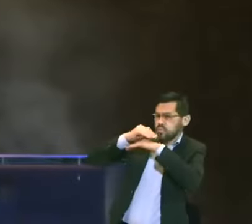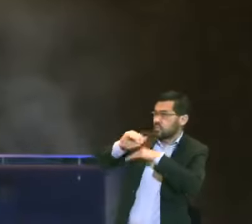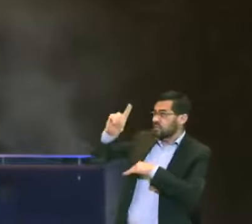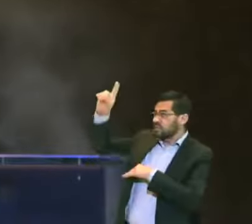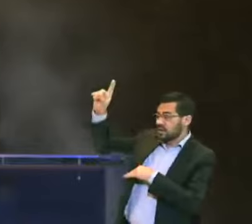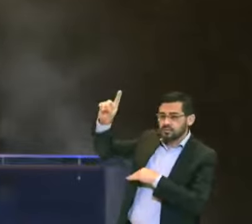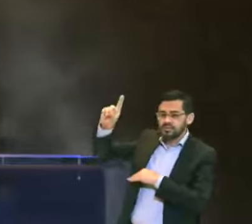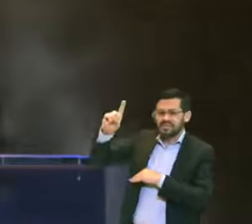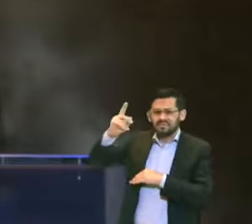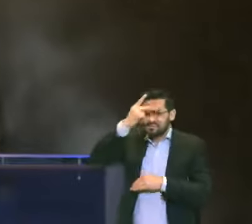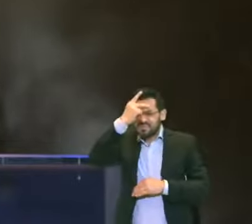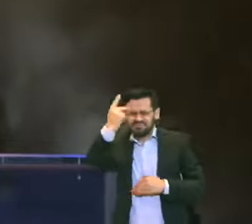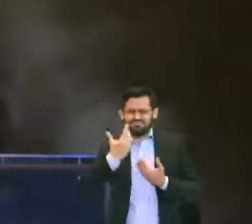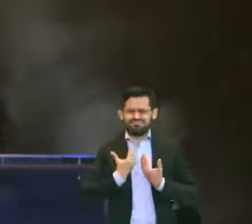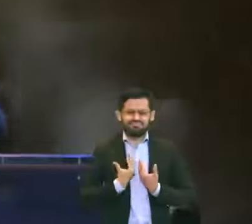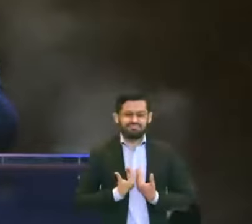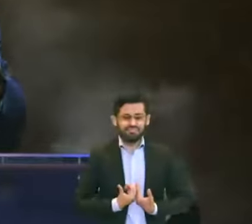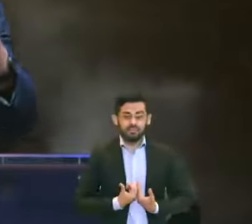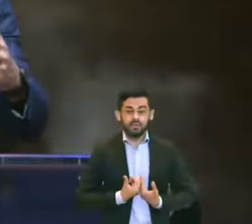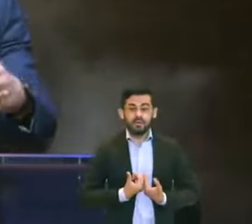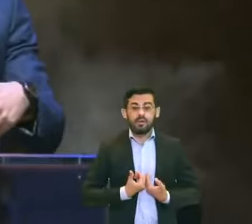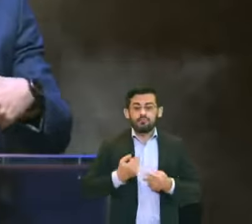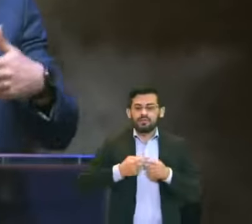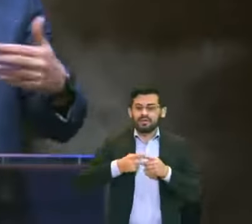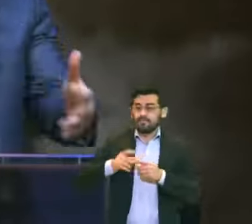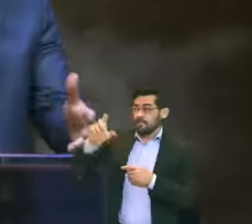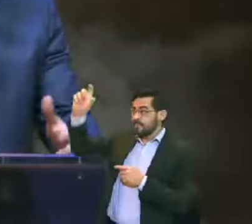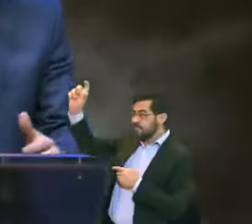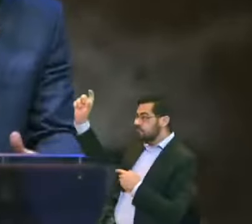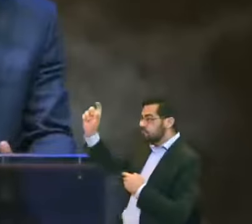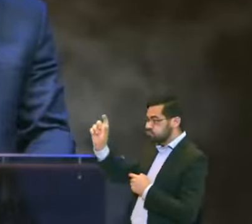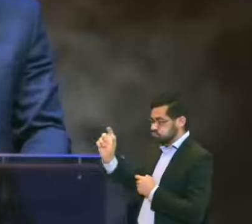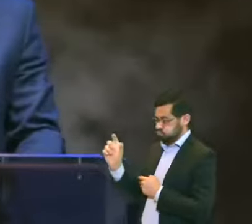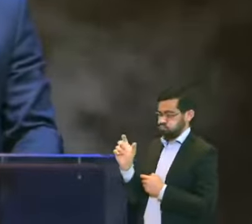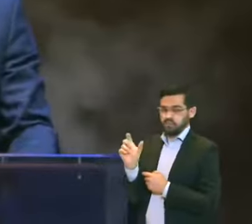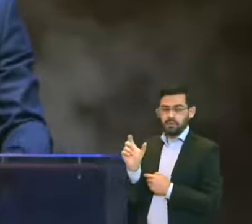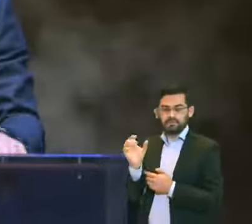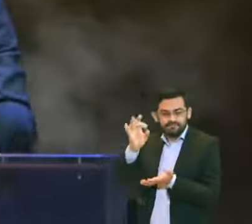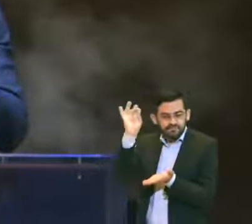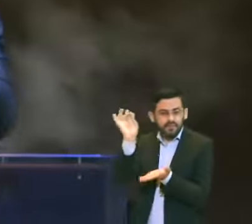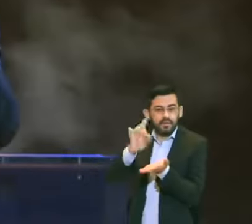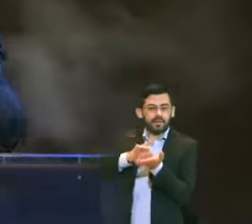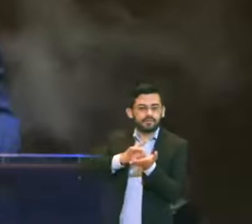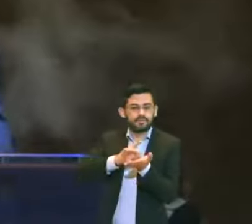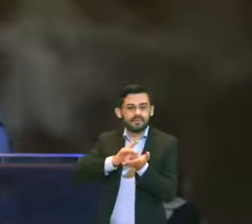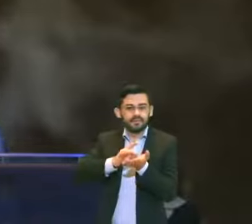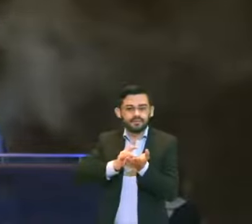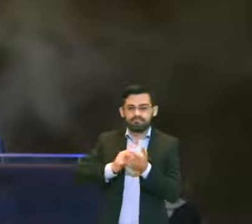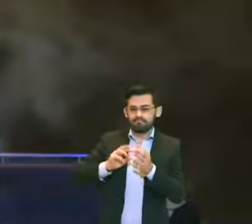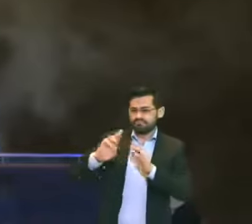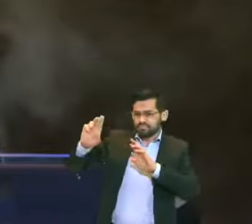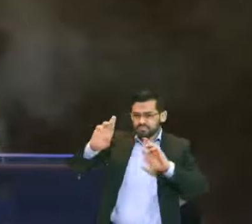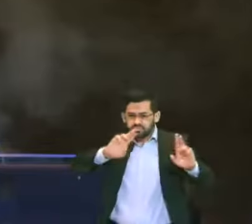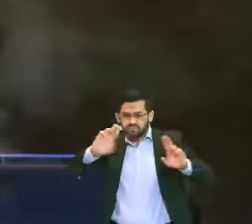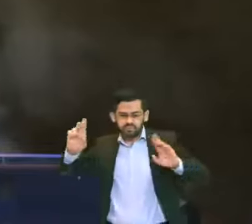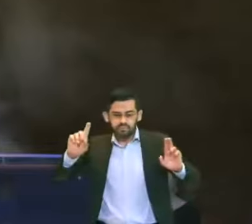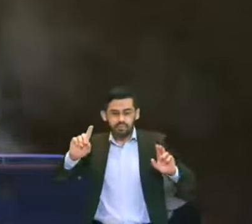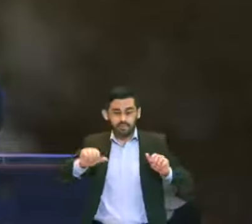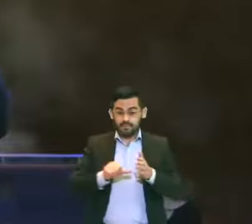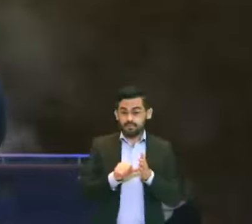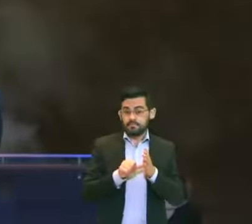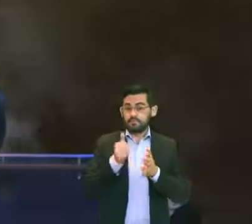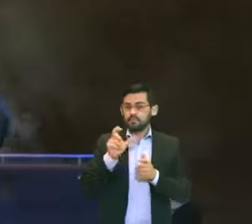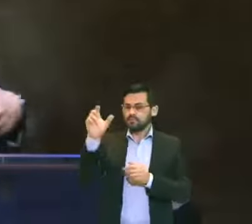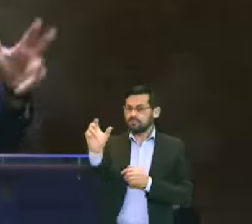alma cansada, através da voz do Espírito que se manifesta de formas diferentes. Primeiro é